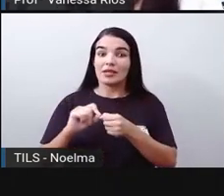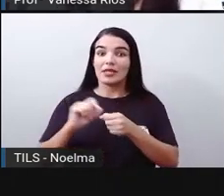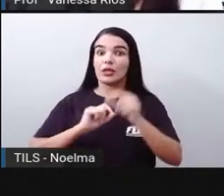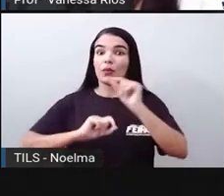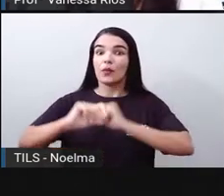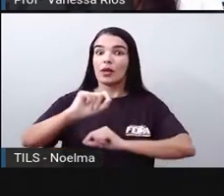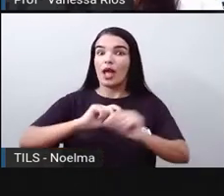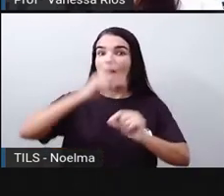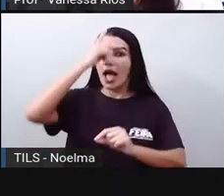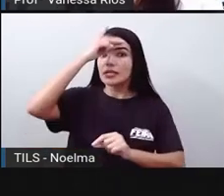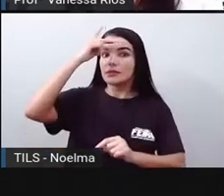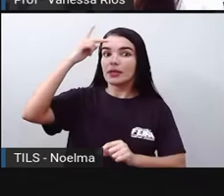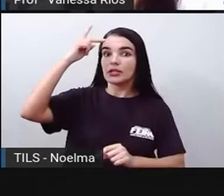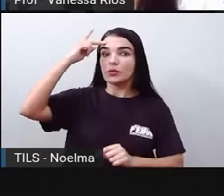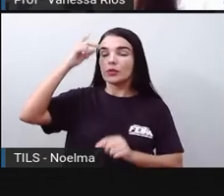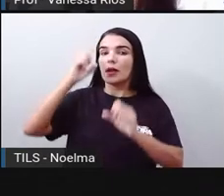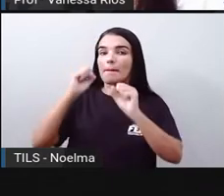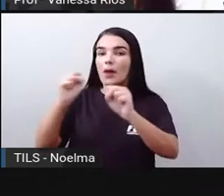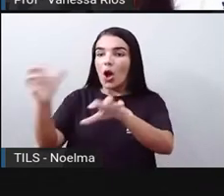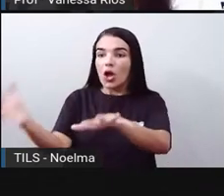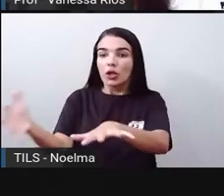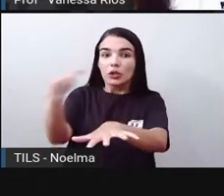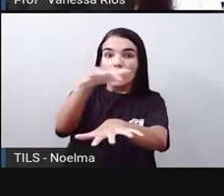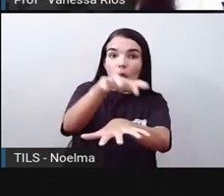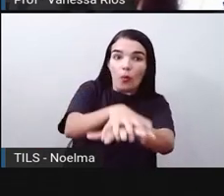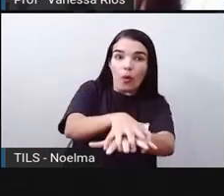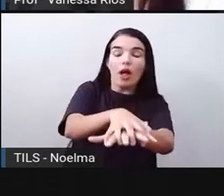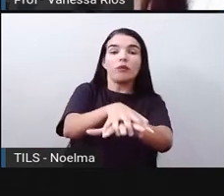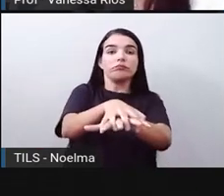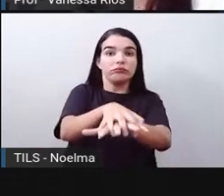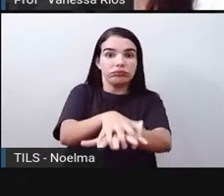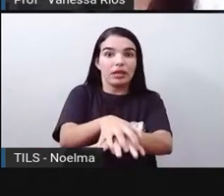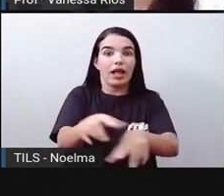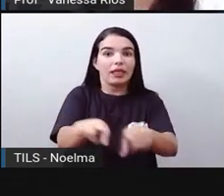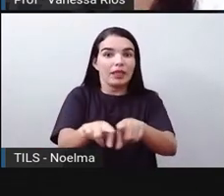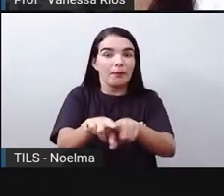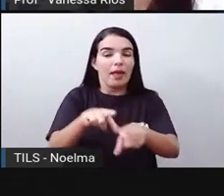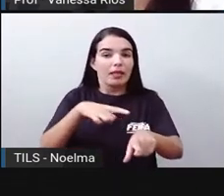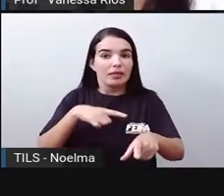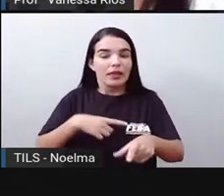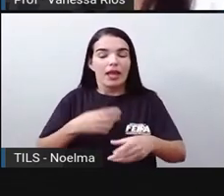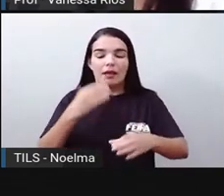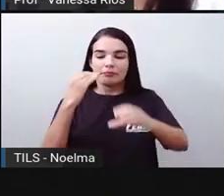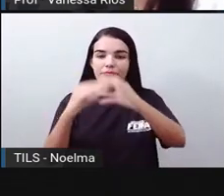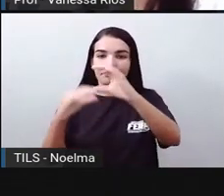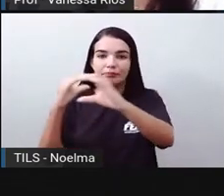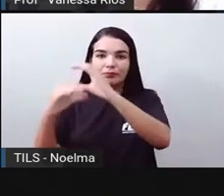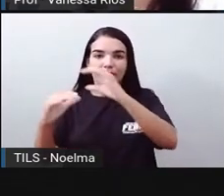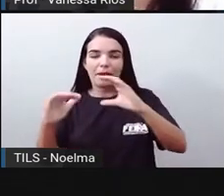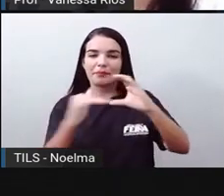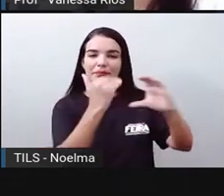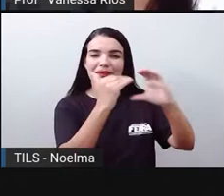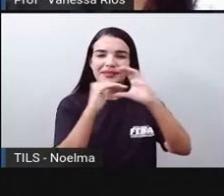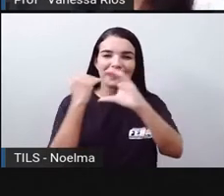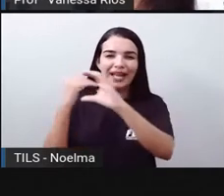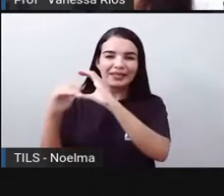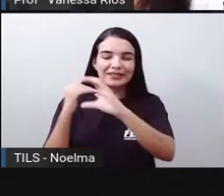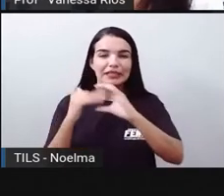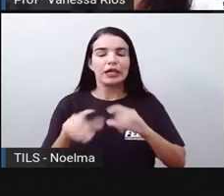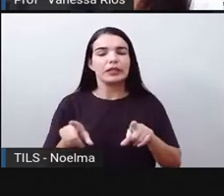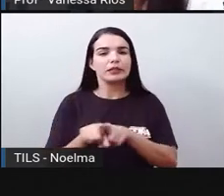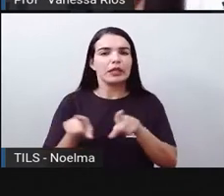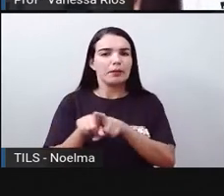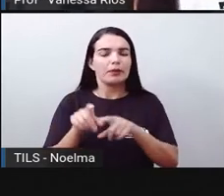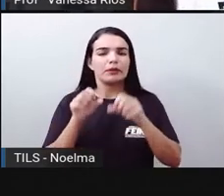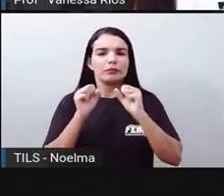as pessoas sejam incluídas e que consigam aí tanto emitir mensagens como emissores das mensagens,